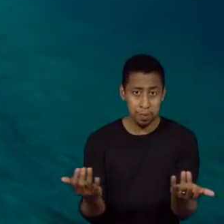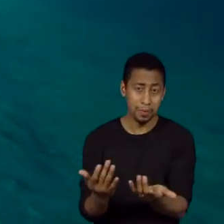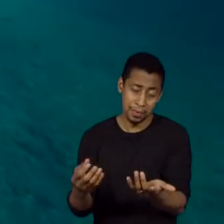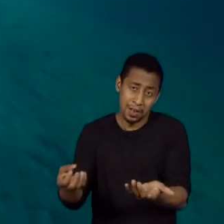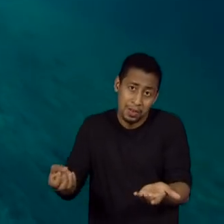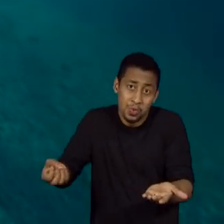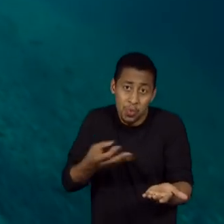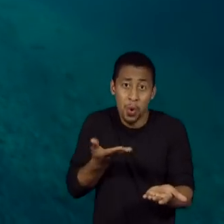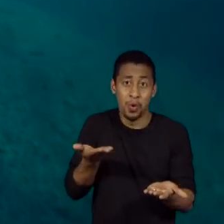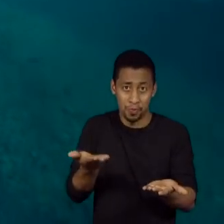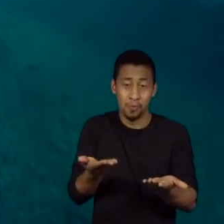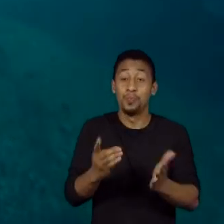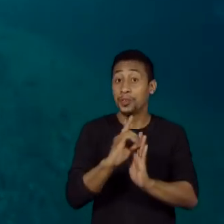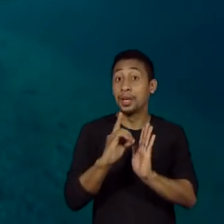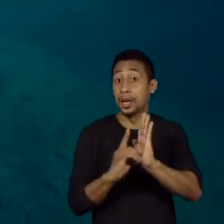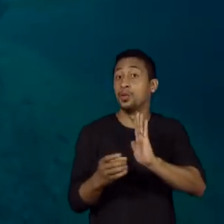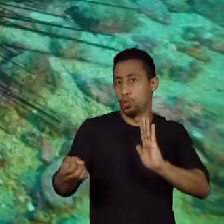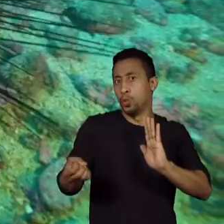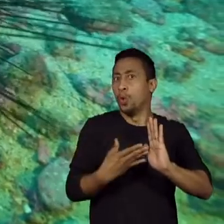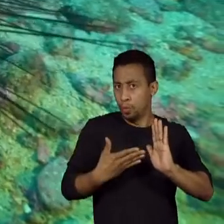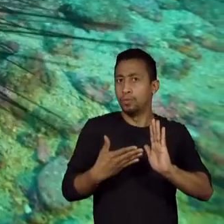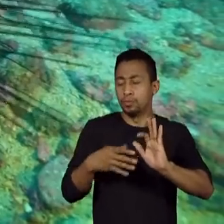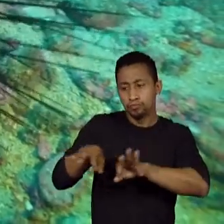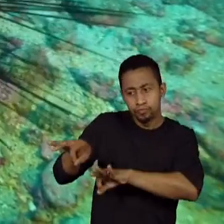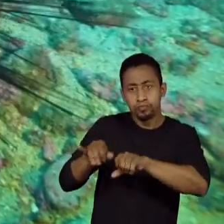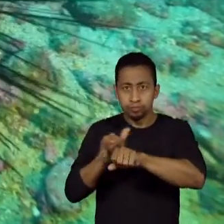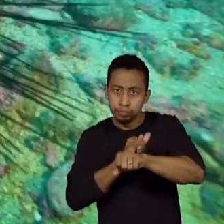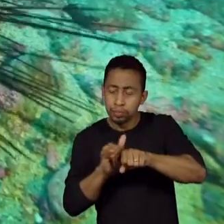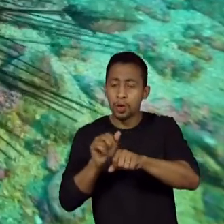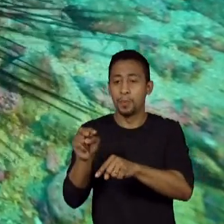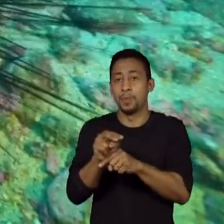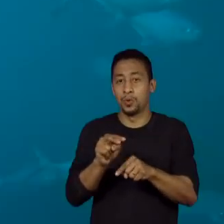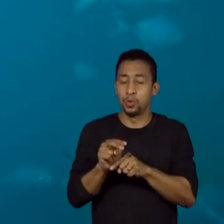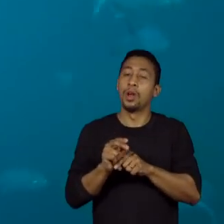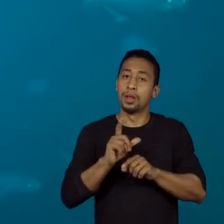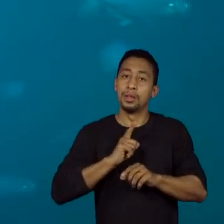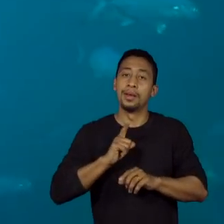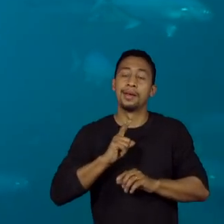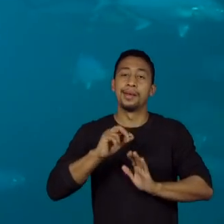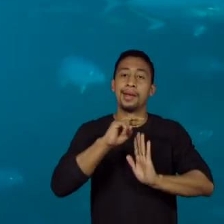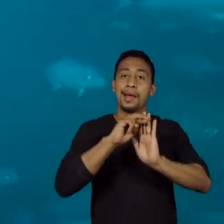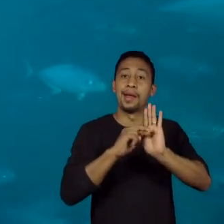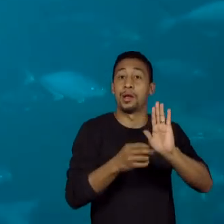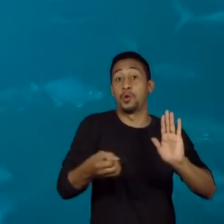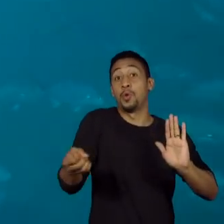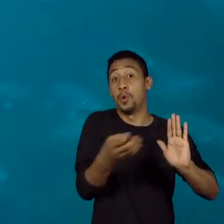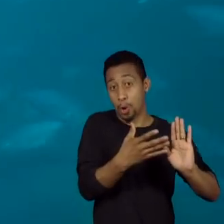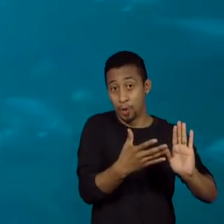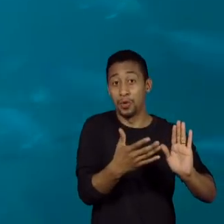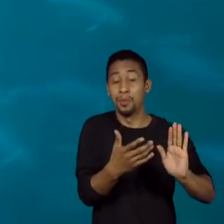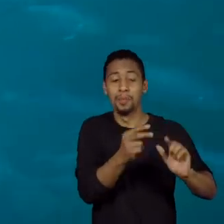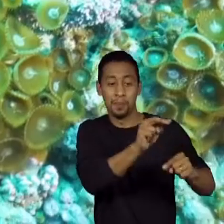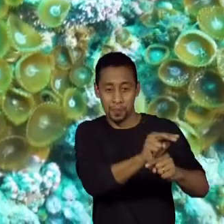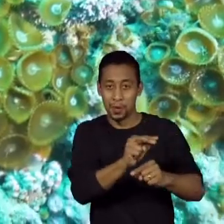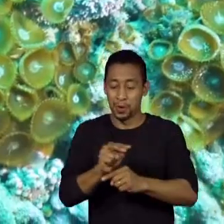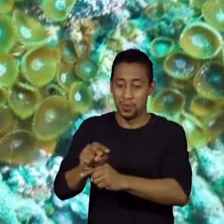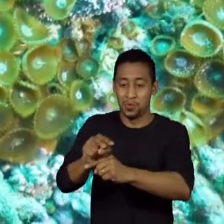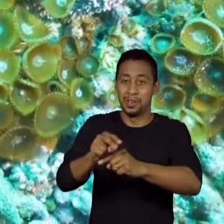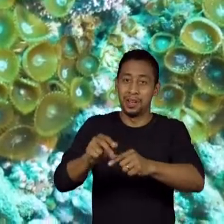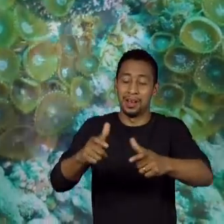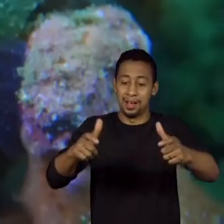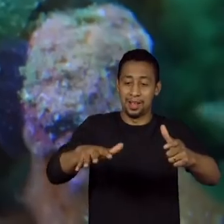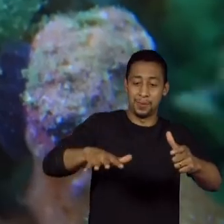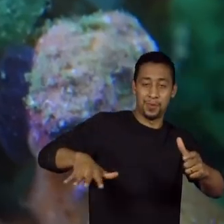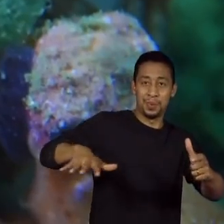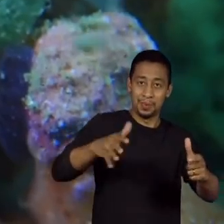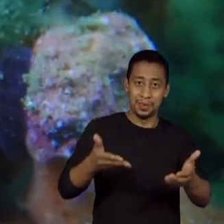no decreto do plano de manejo, ele já institui ao redor da Ilha da Queimada Grande uma área de interesse turístico. E essa área